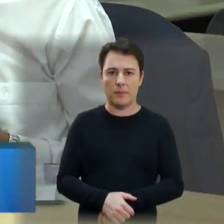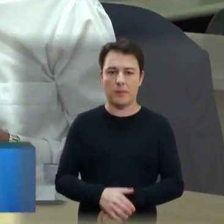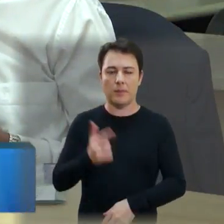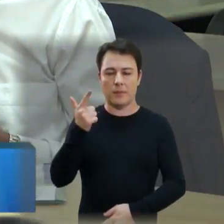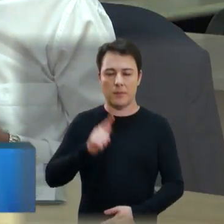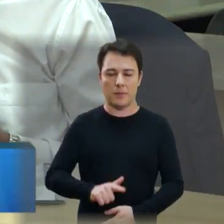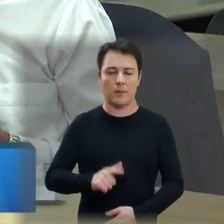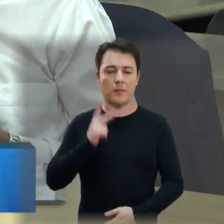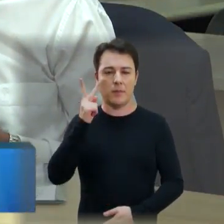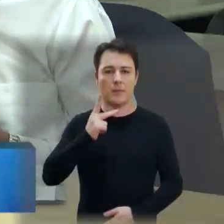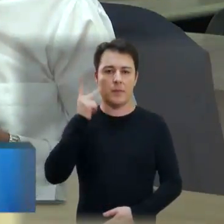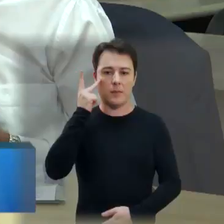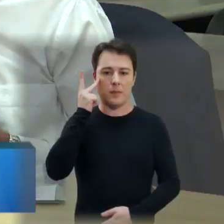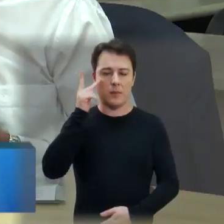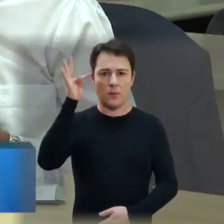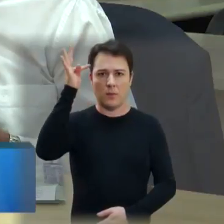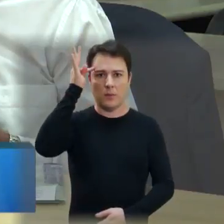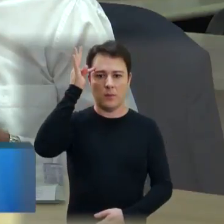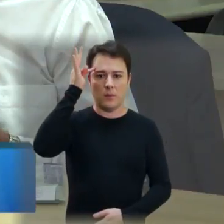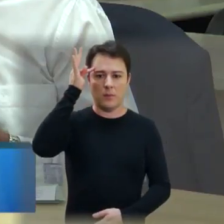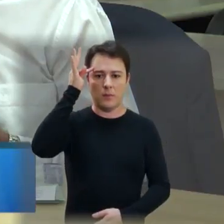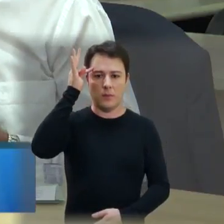vereador inscrito, o vereador Toninho do Mel.